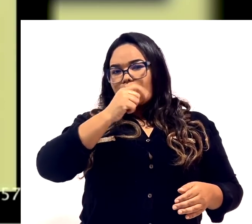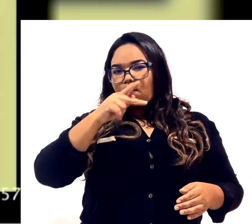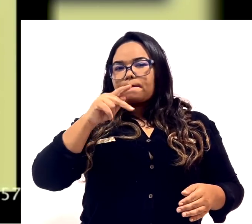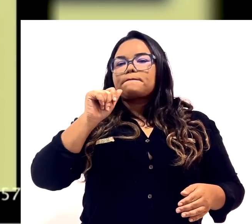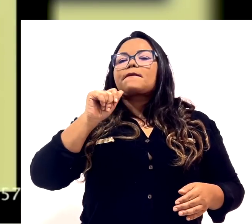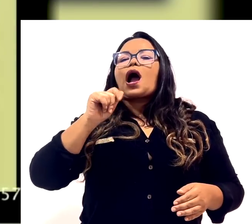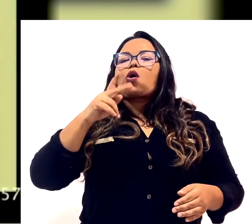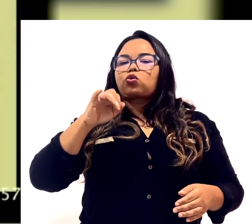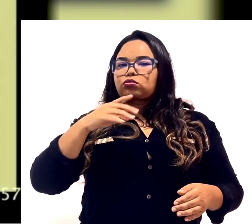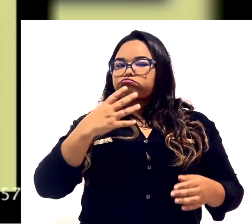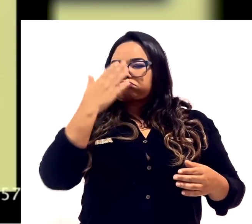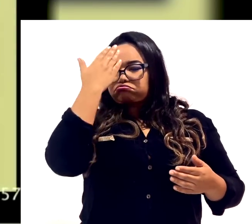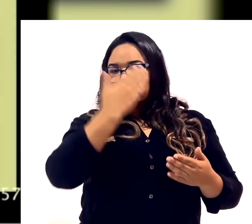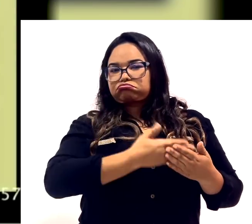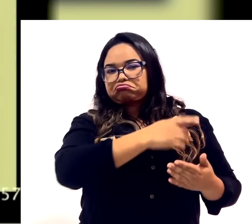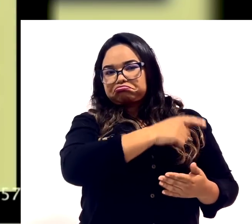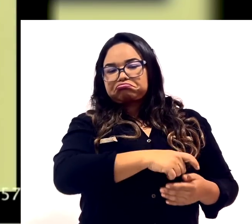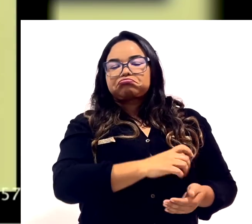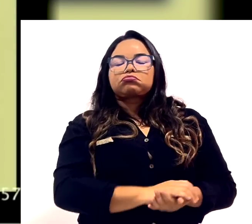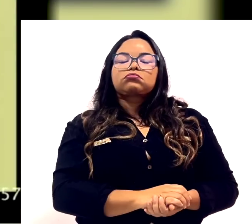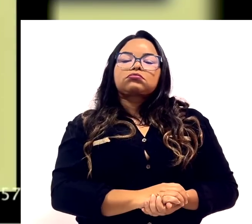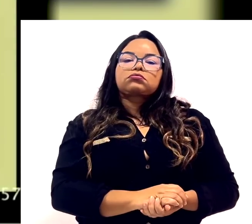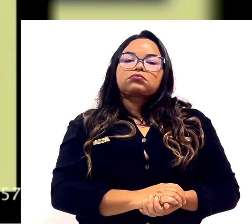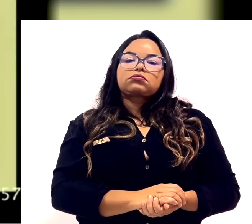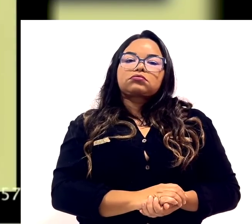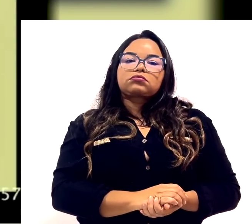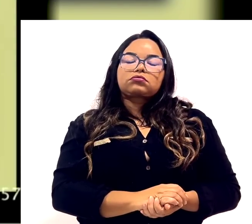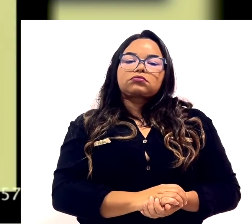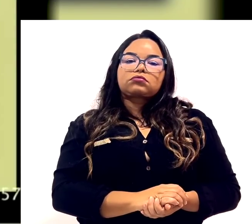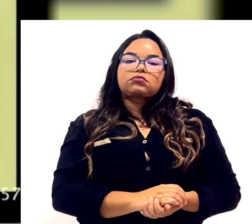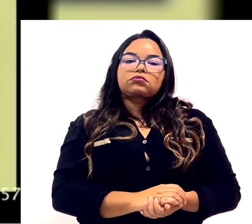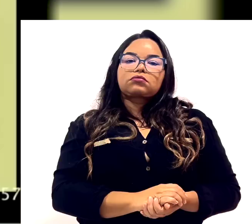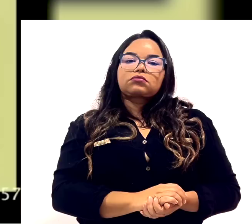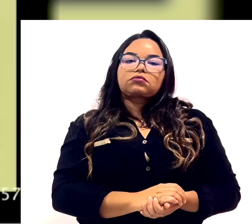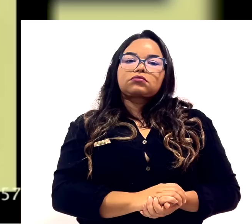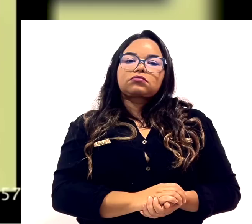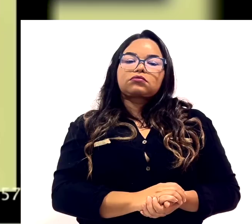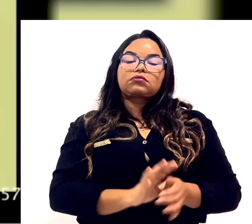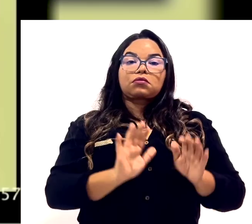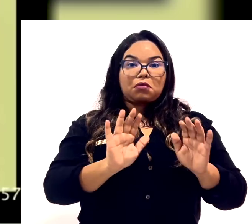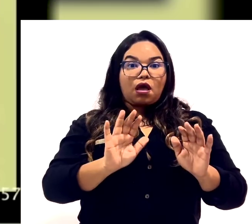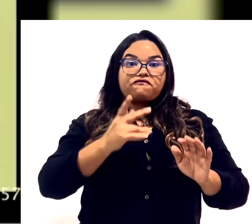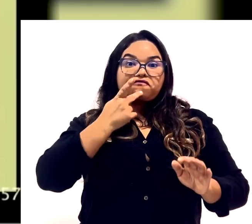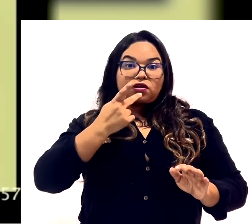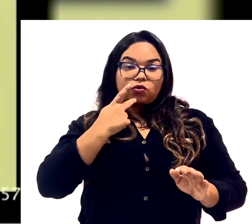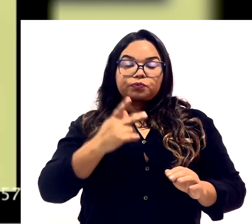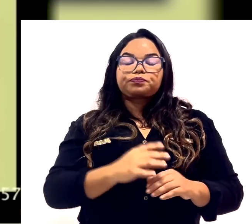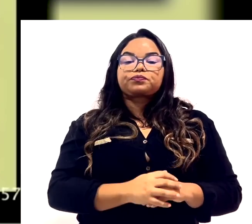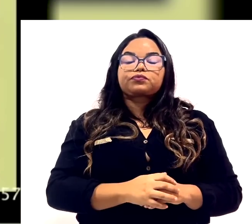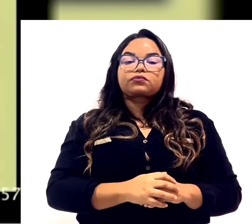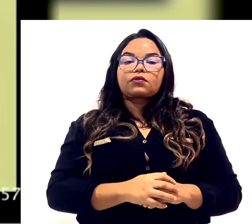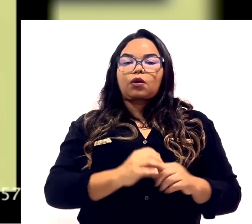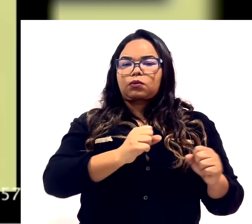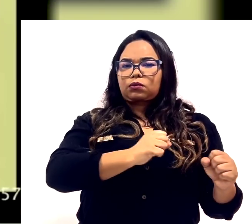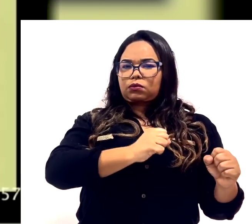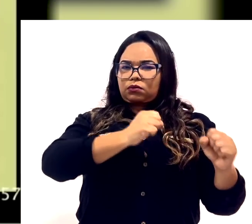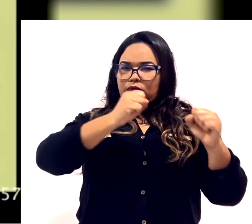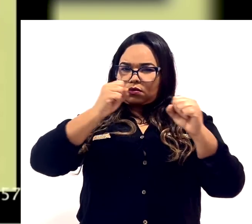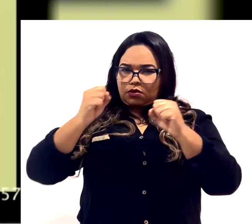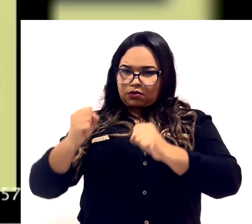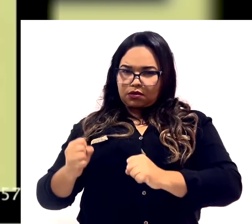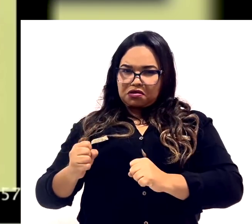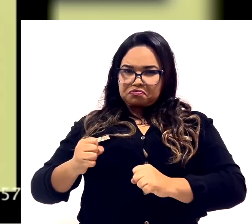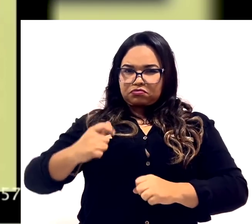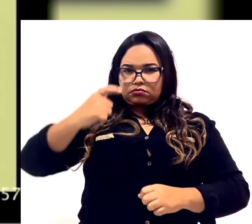espiritual, assim como o corpo é sujeito à alma, e, portanto, não é usurpação de autoridade que o prelado espiritual interfira